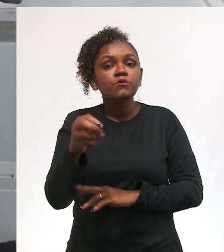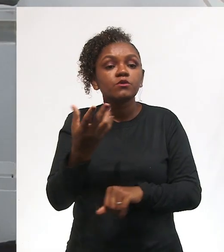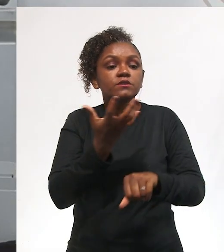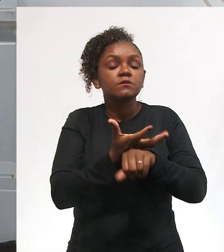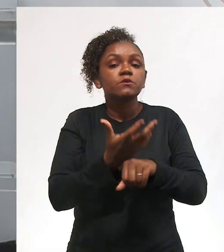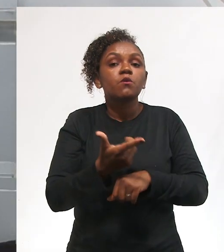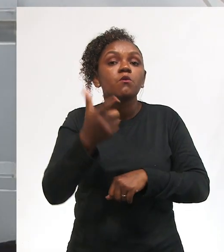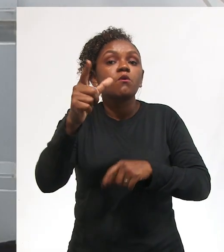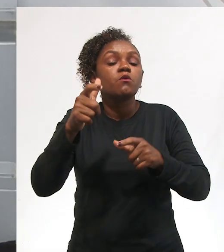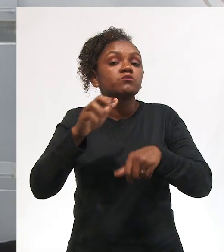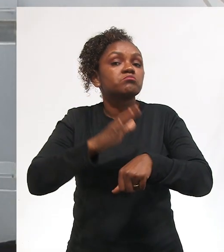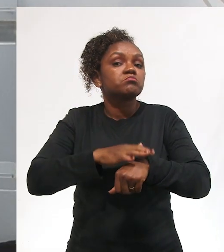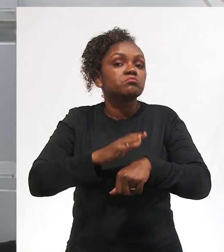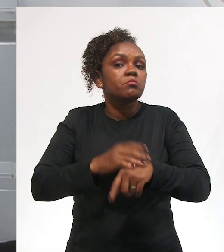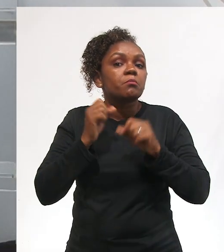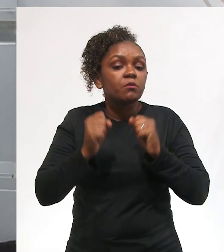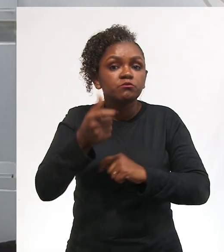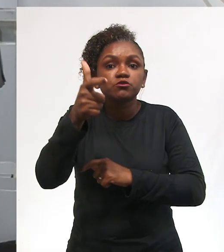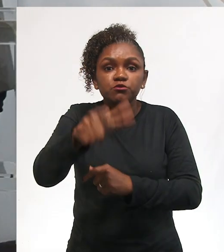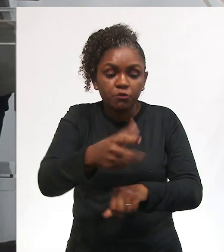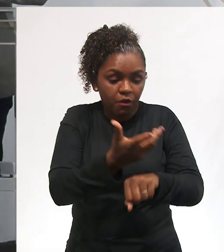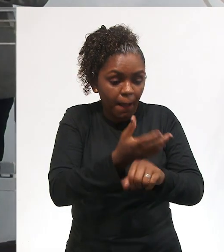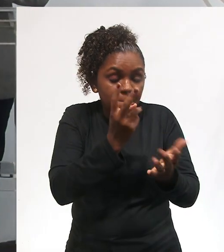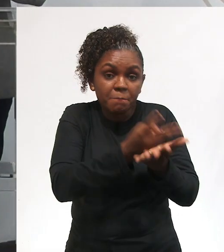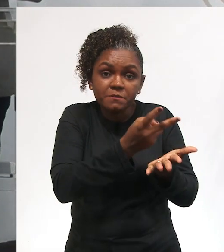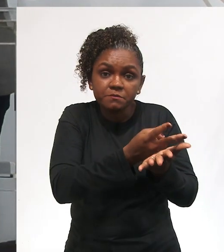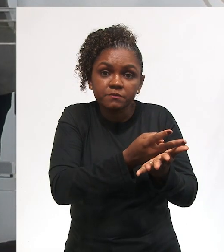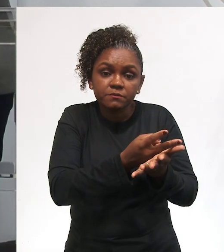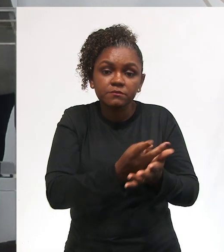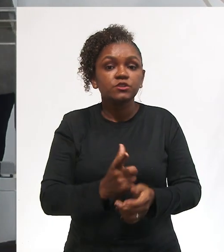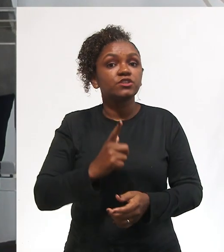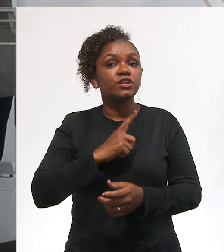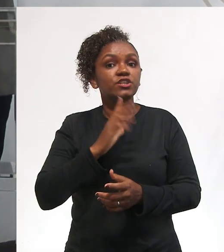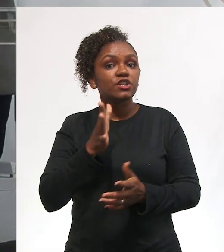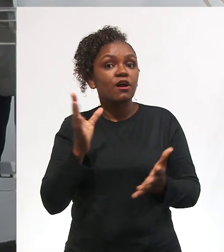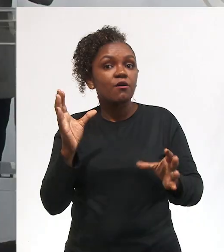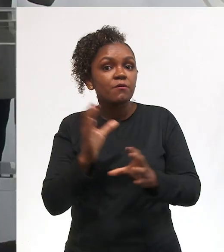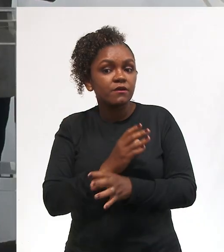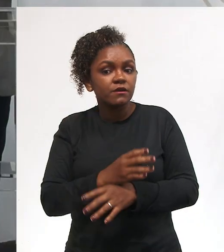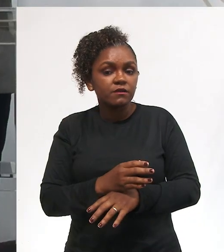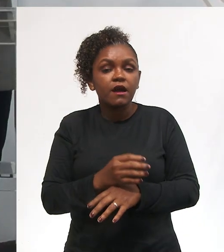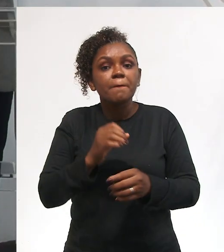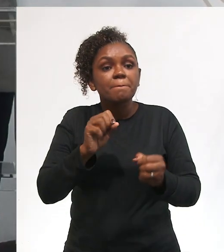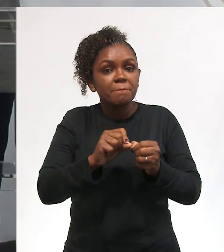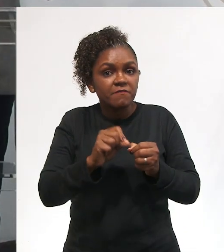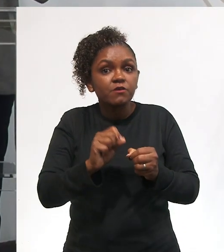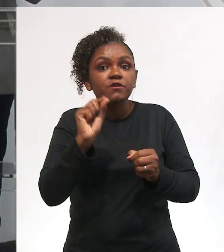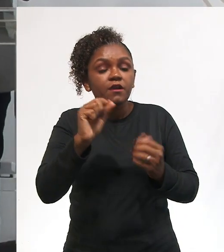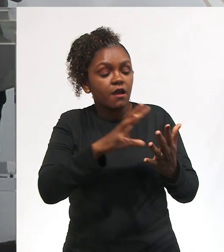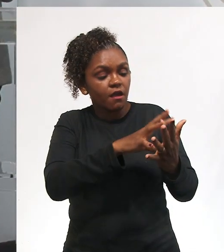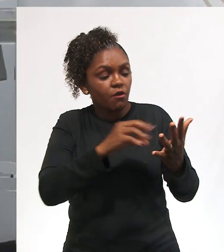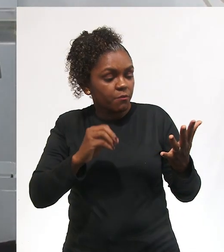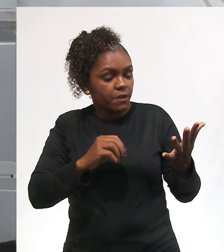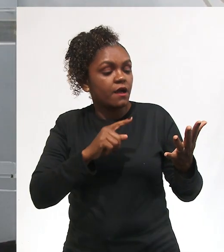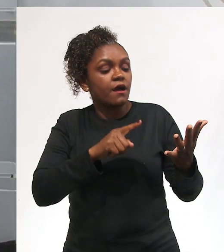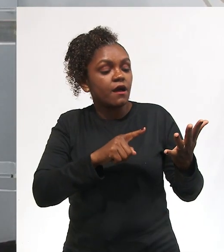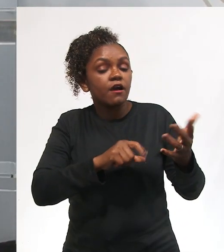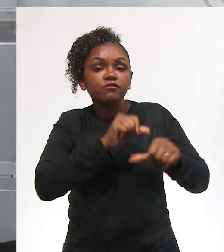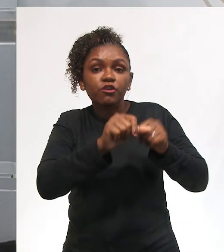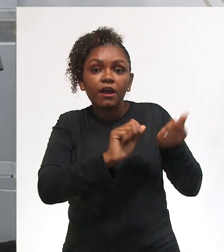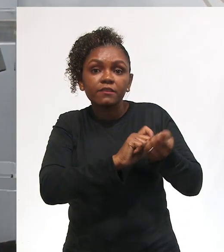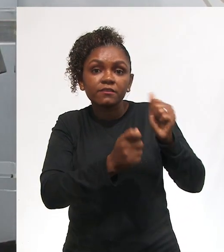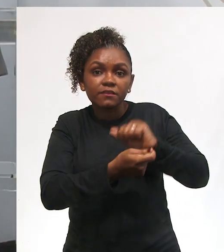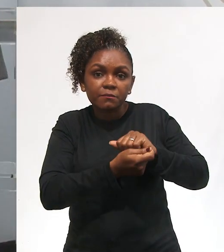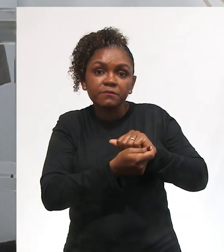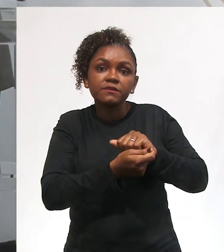você vai ver a sala de aula, você já vai ter aquela expertise de falar, poxa, eu vou ter que fazer isso aqui, que eu acho que já deu certo, aquele ajuste que eu fiz na outra aula, parecido,